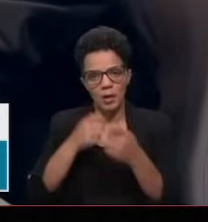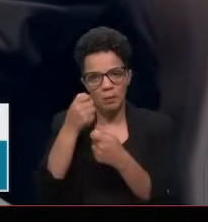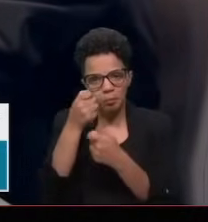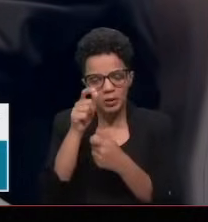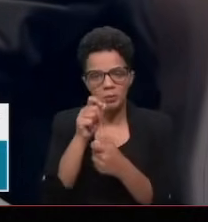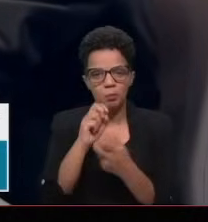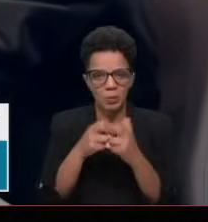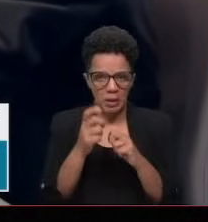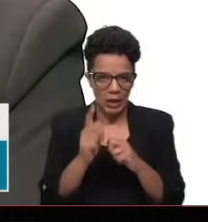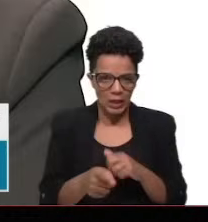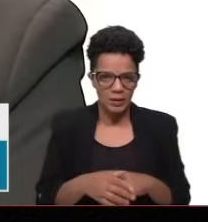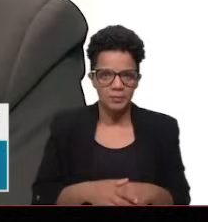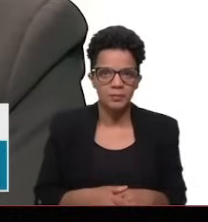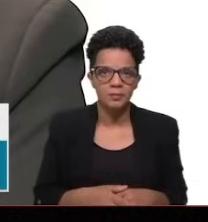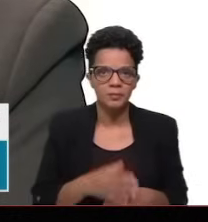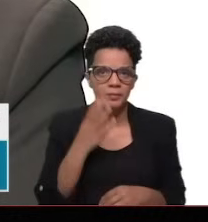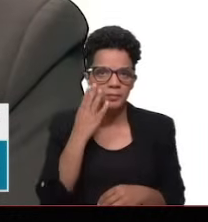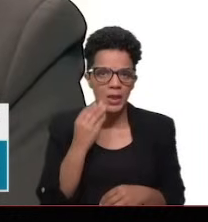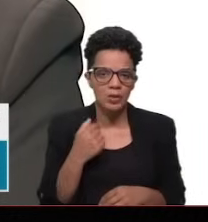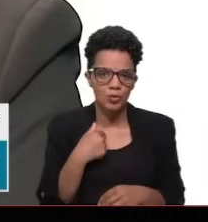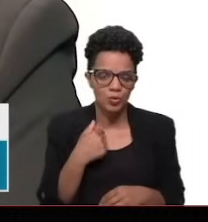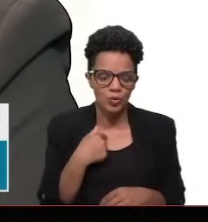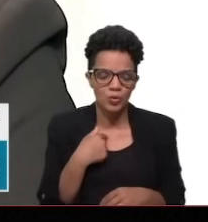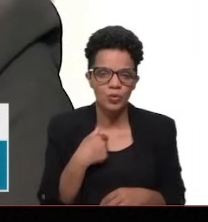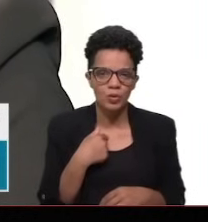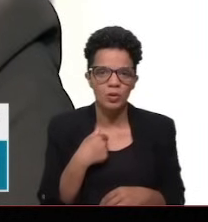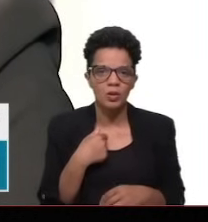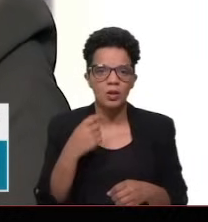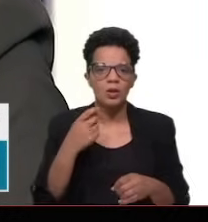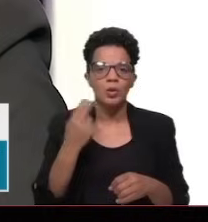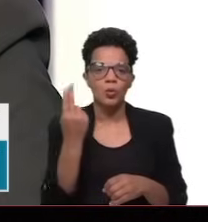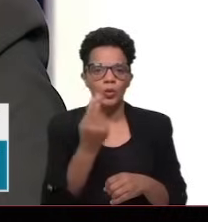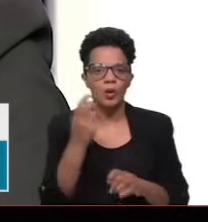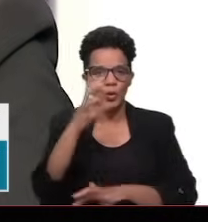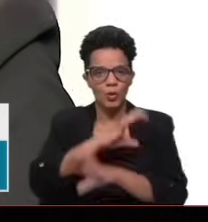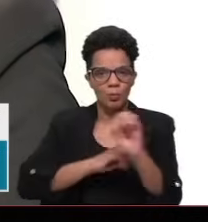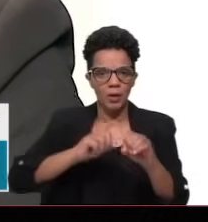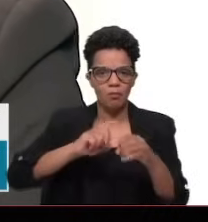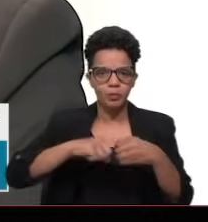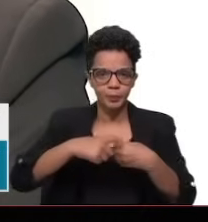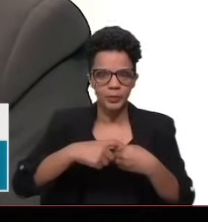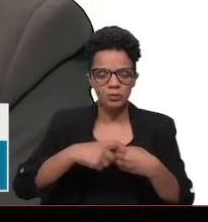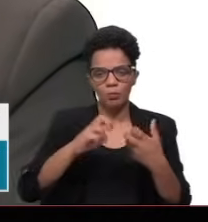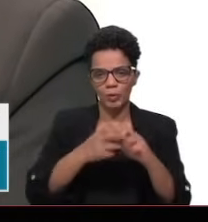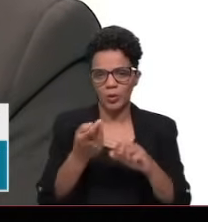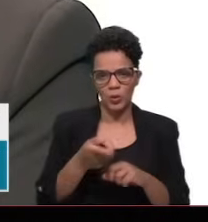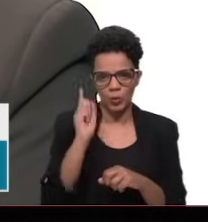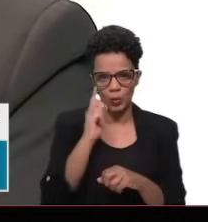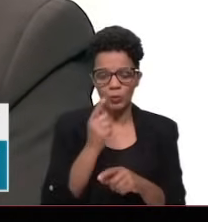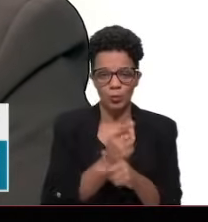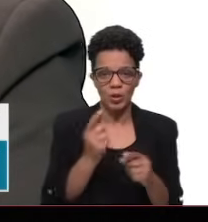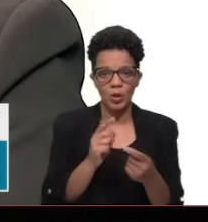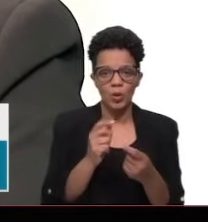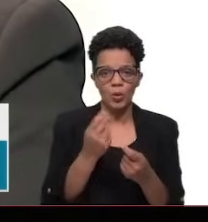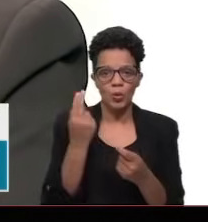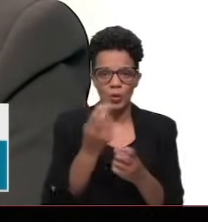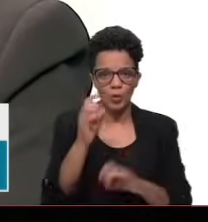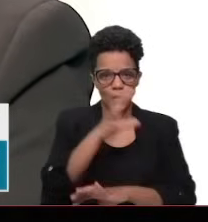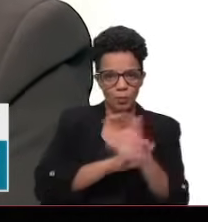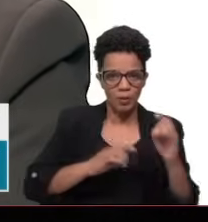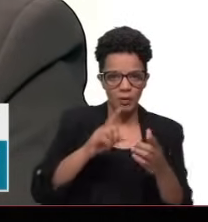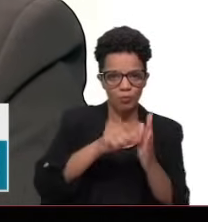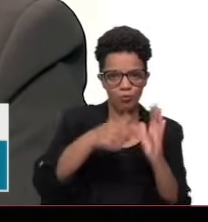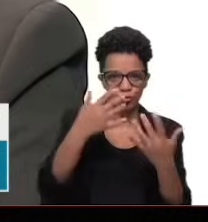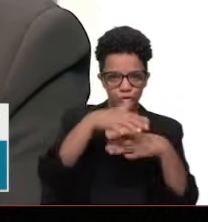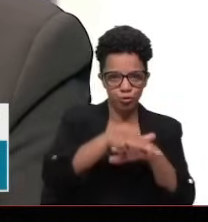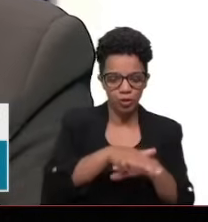problema eu acho que nós não devemos encarar nunca um alargamento da União Europeia como um problema porque a união europeia surgindo como este projeto de integração a